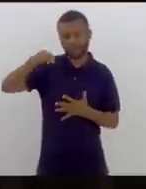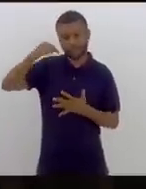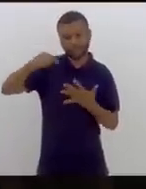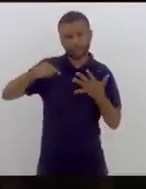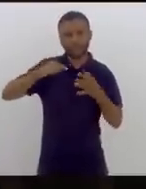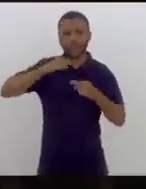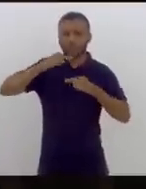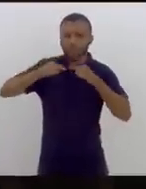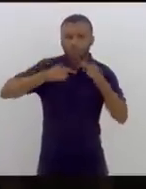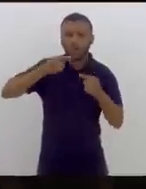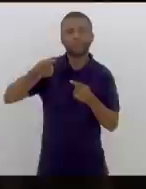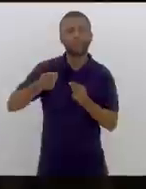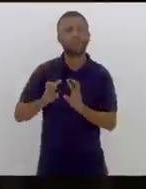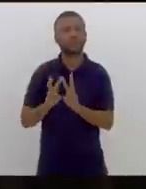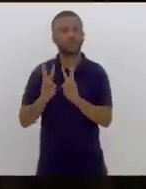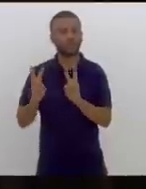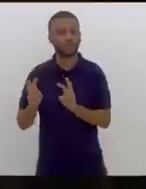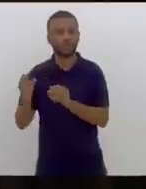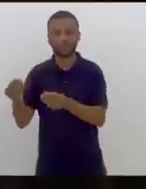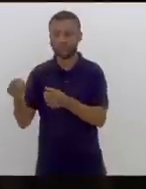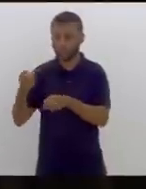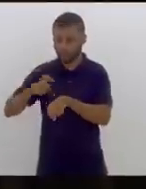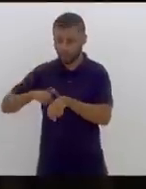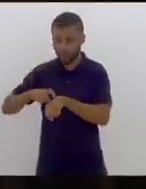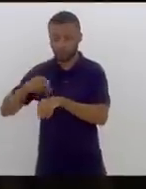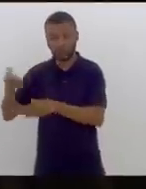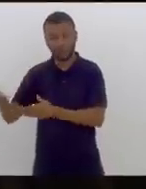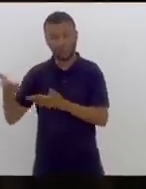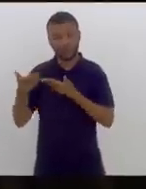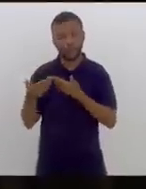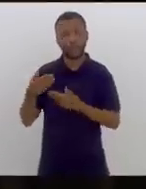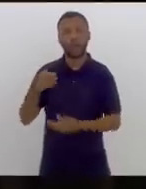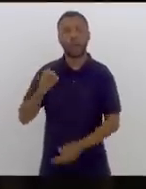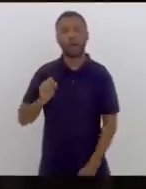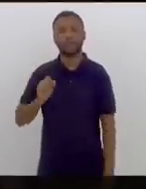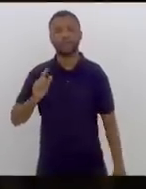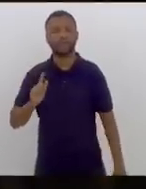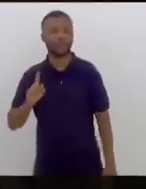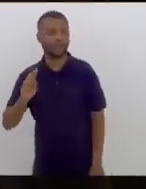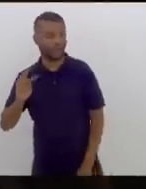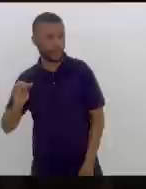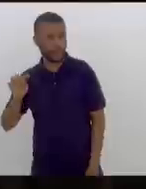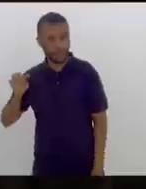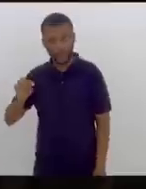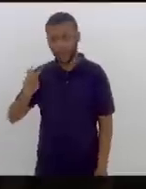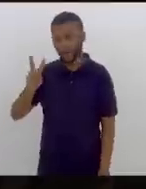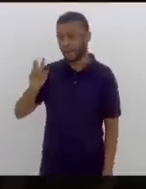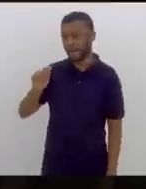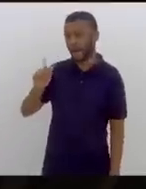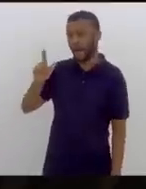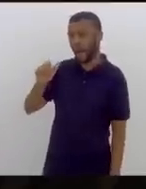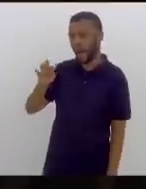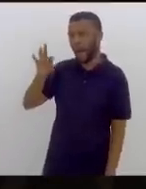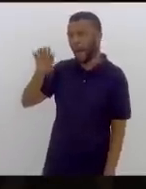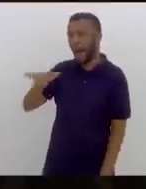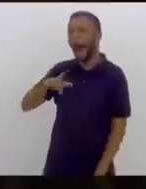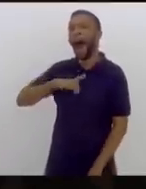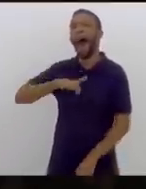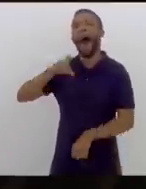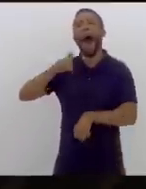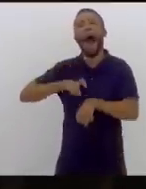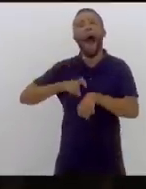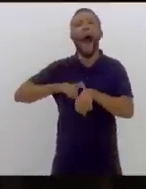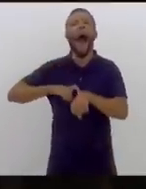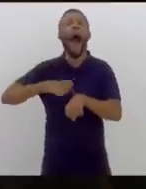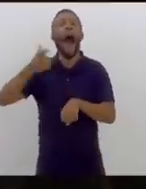quando recebi o Sargento Valentim eu tive a oportunidade com mais tempo de explicar para ele